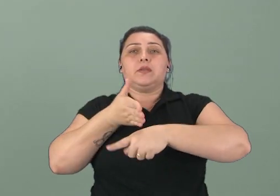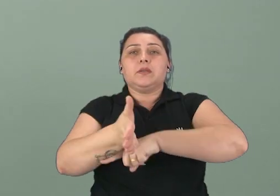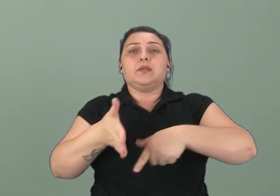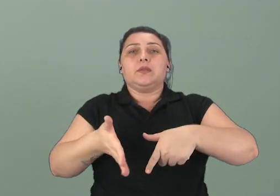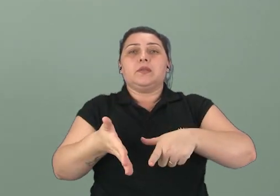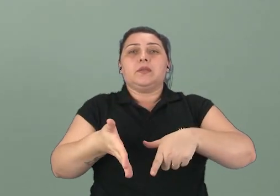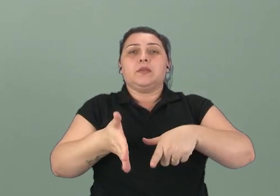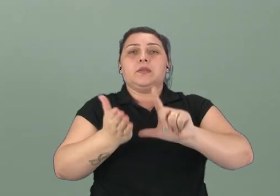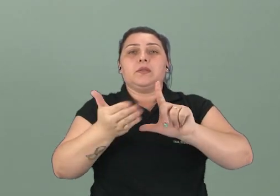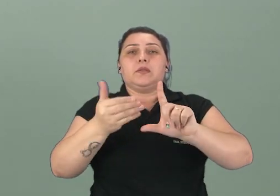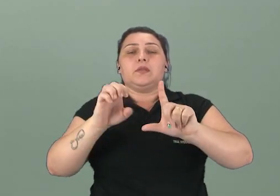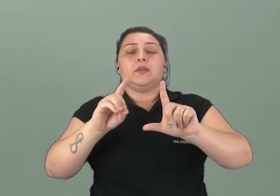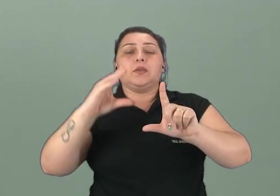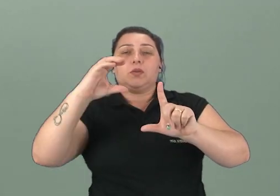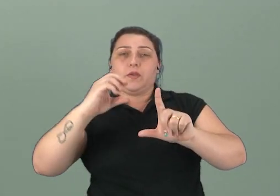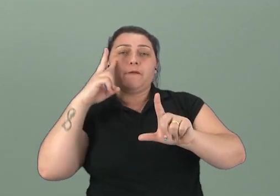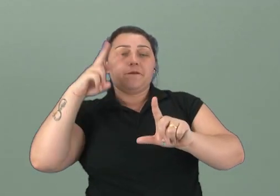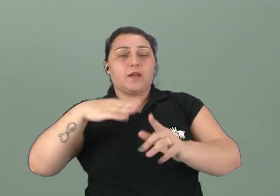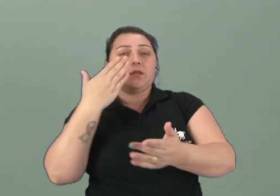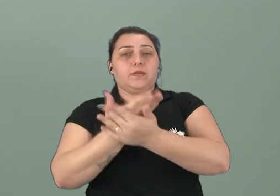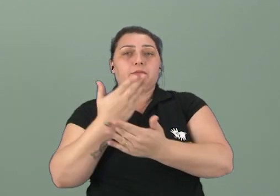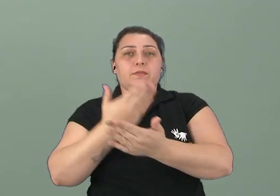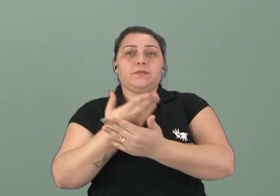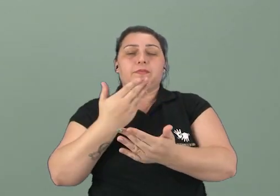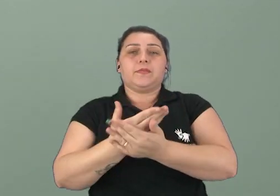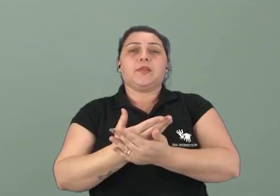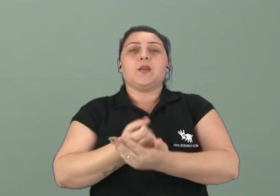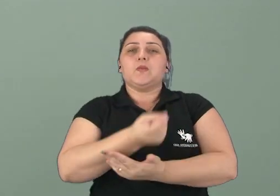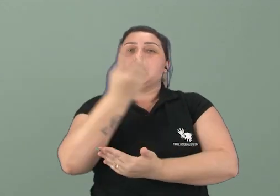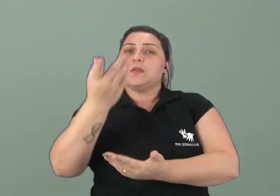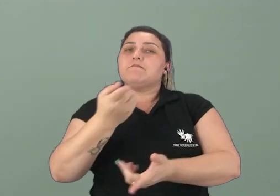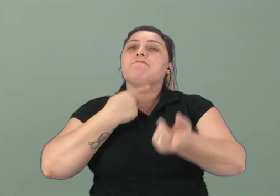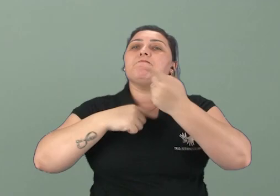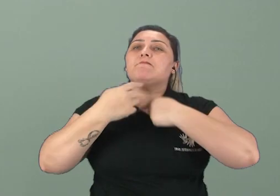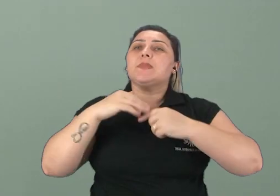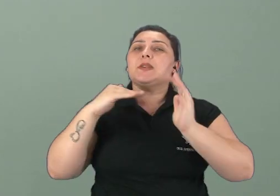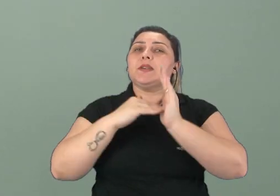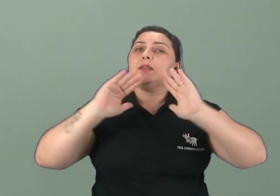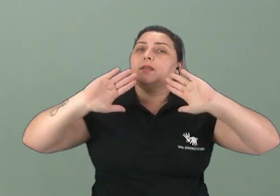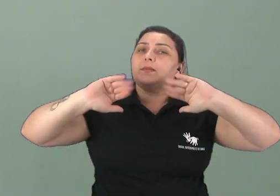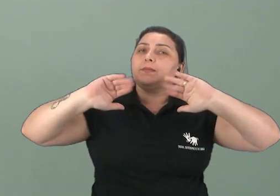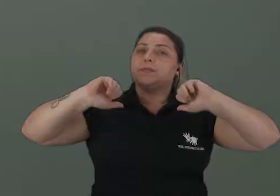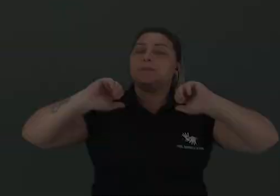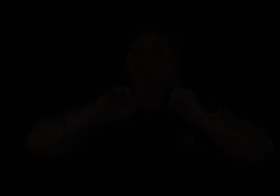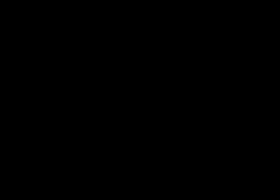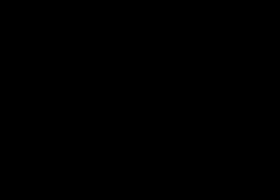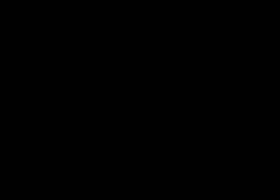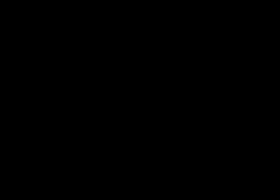plataforma Eduque. Nela você vai poder rever essas aulas quantas vezes desejar. Até mais!